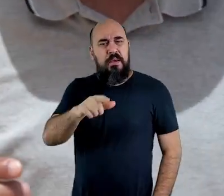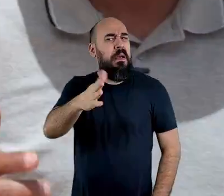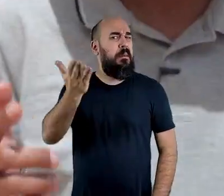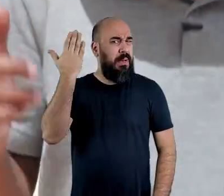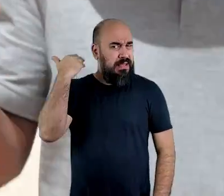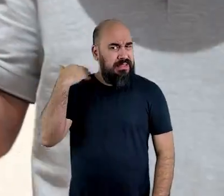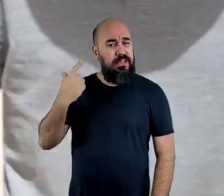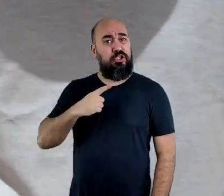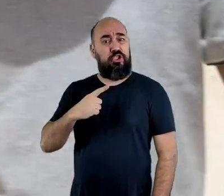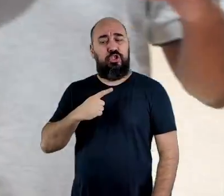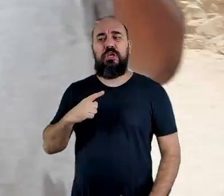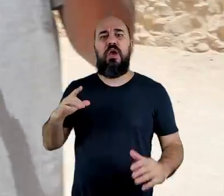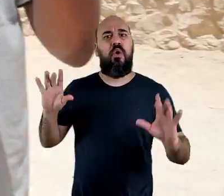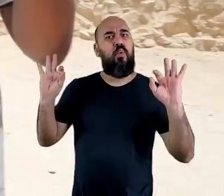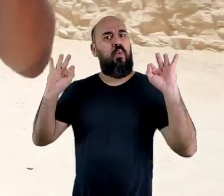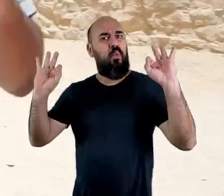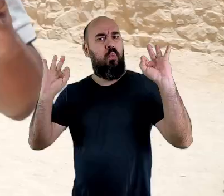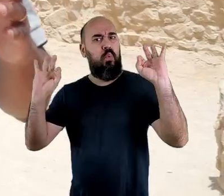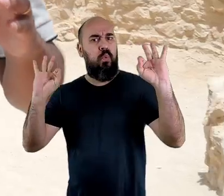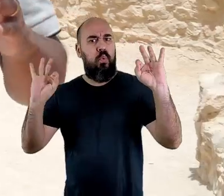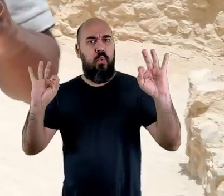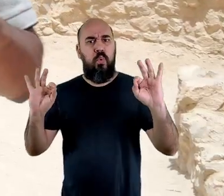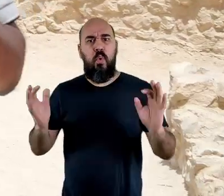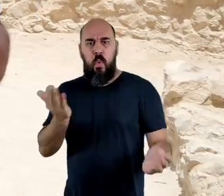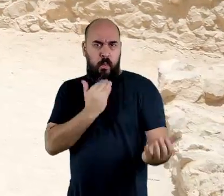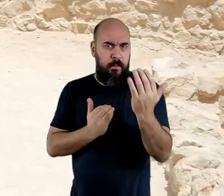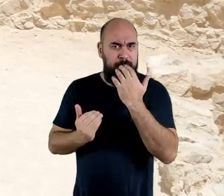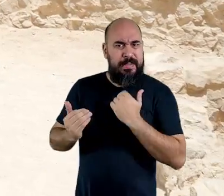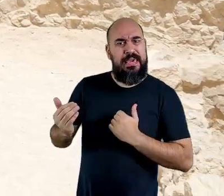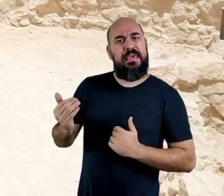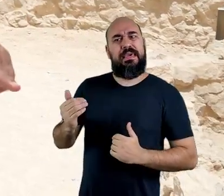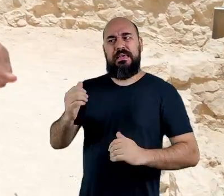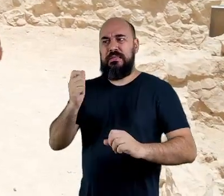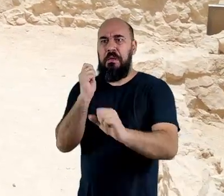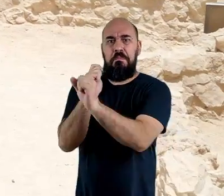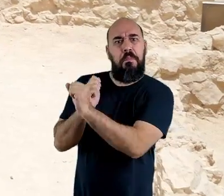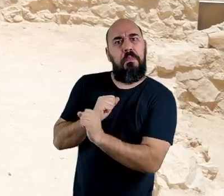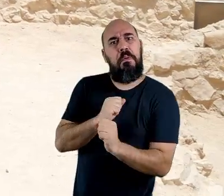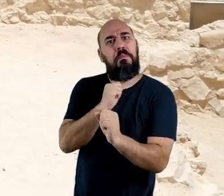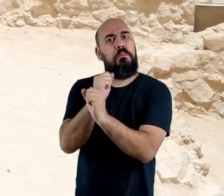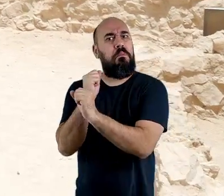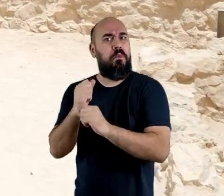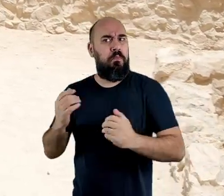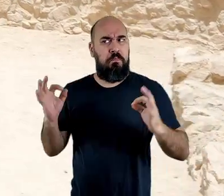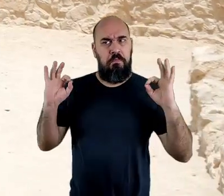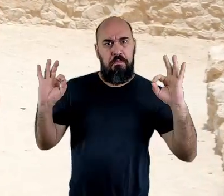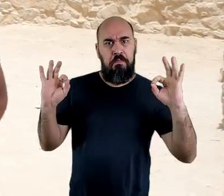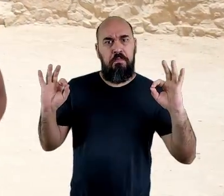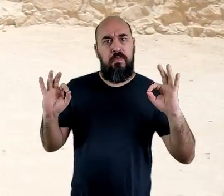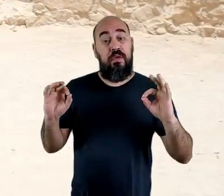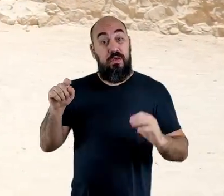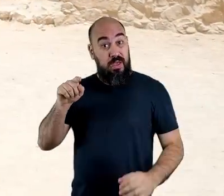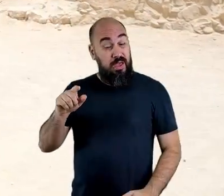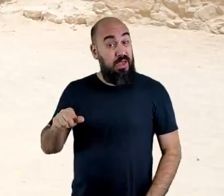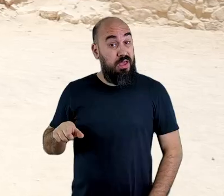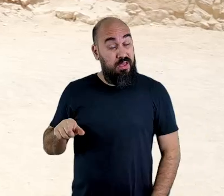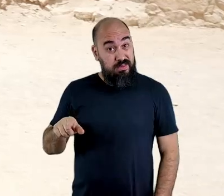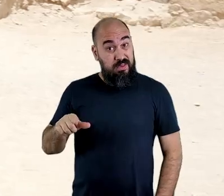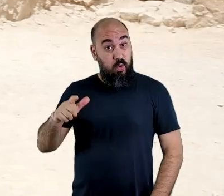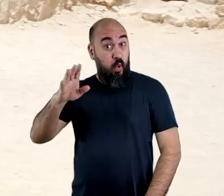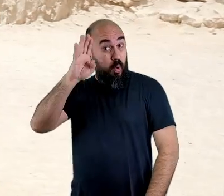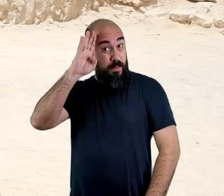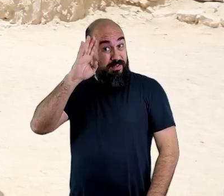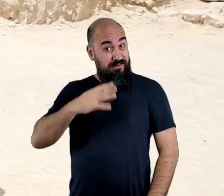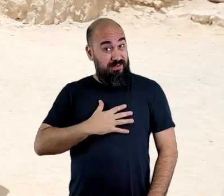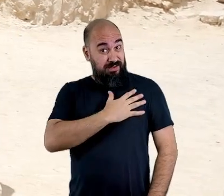para um homem em sua família, apenas Herodes. Então você imagina, e esse comandante aqui, ele tinha um papel muito